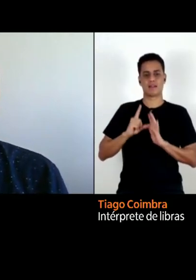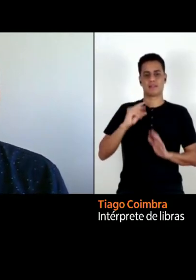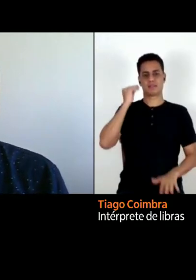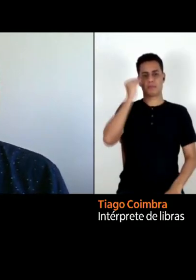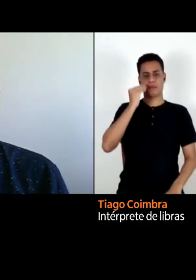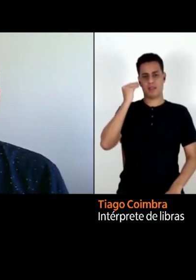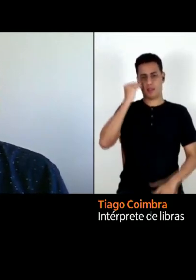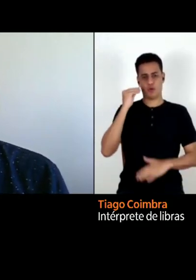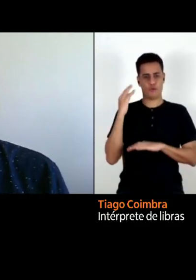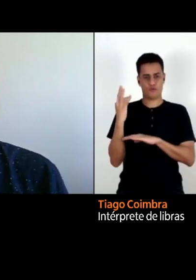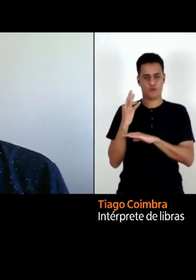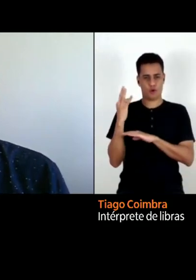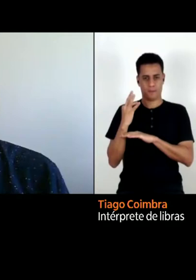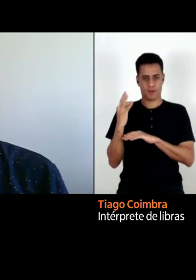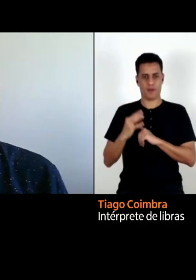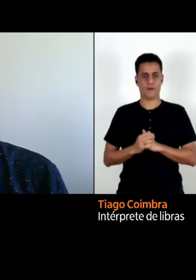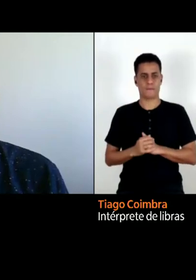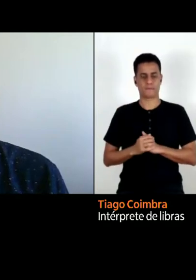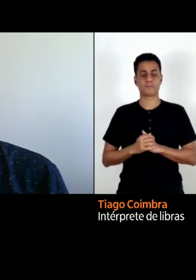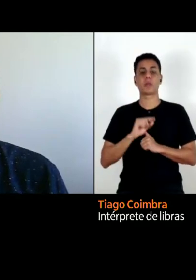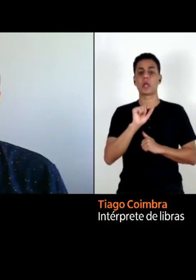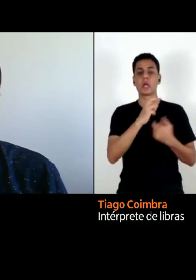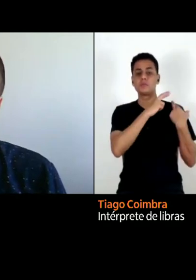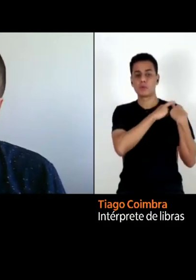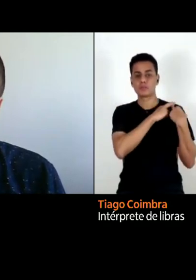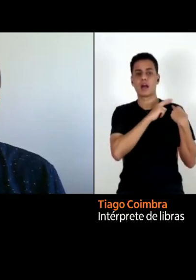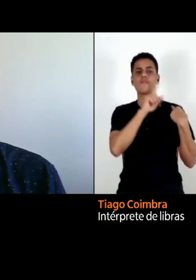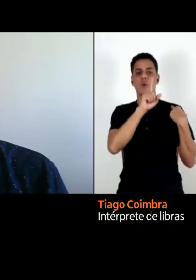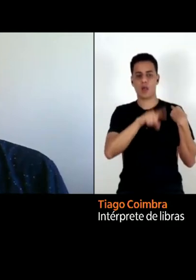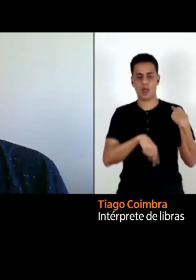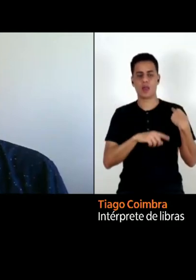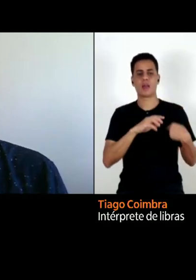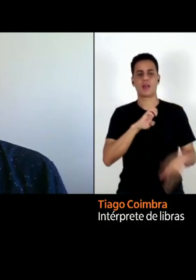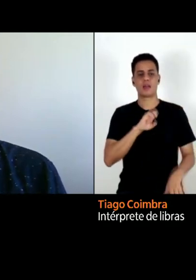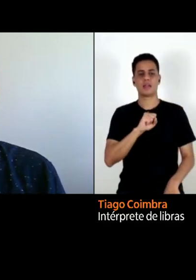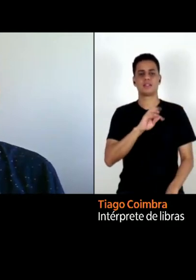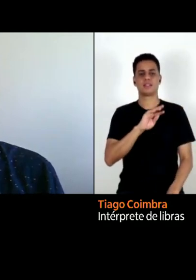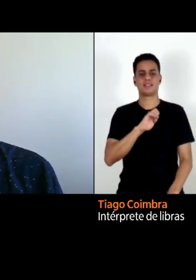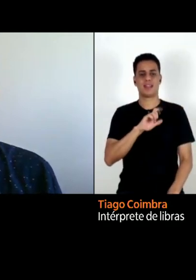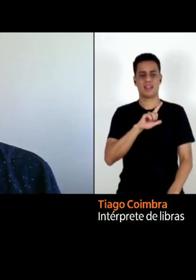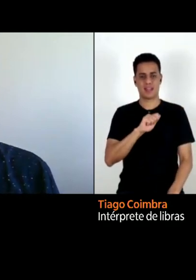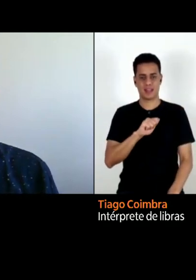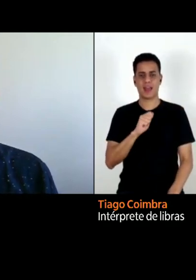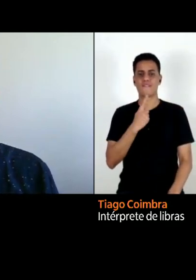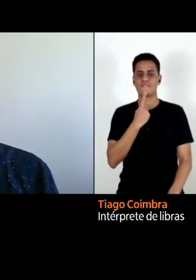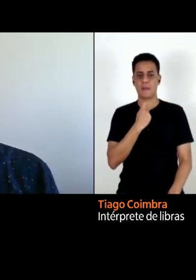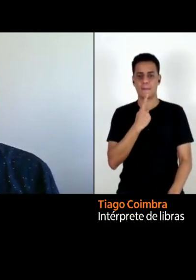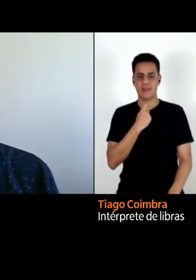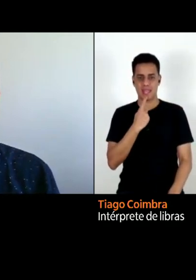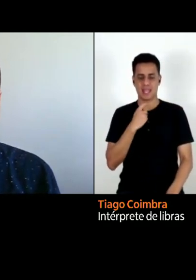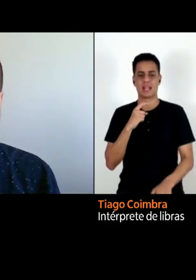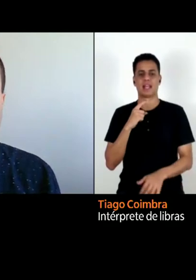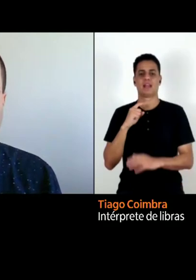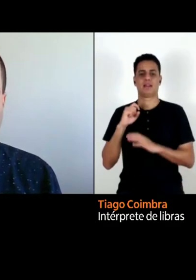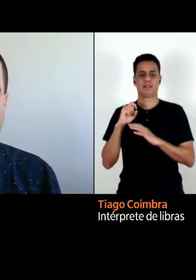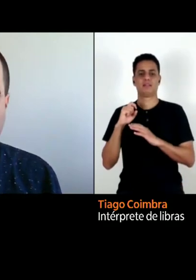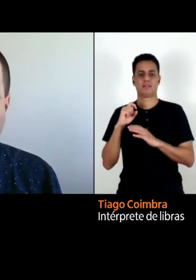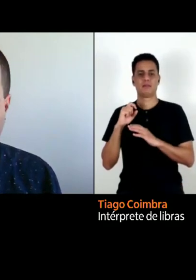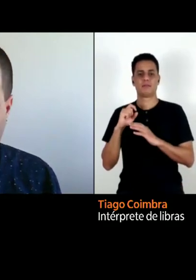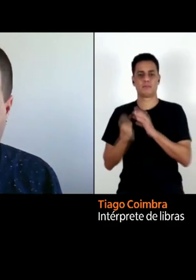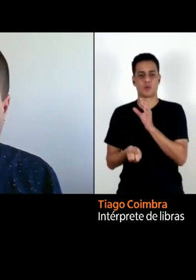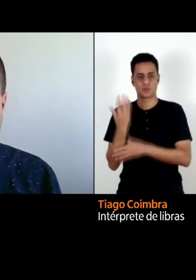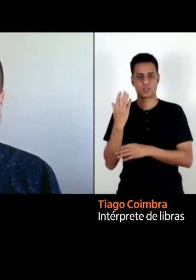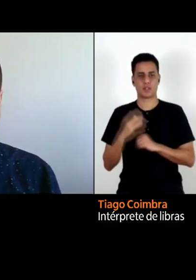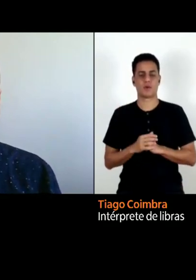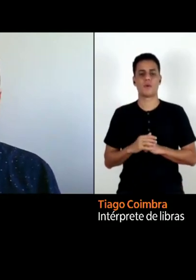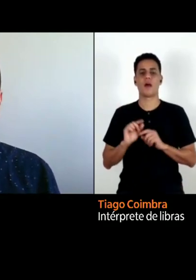da Estrela Vermelha Productions, fundada por Décio e seu amigo José Nania.